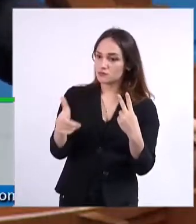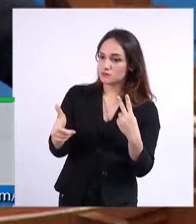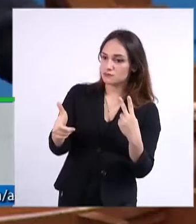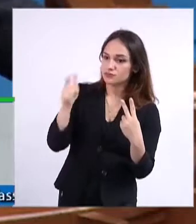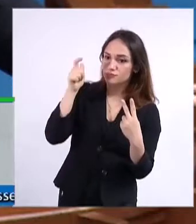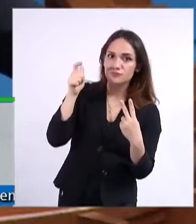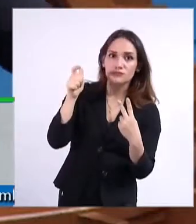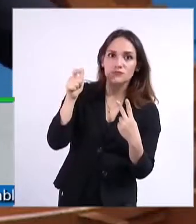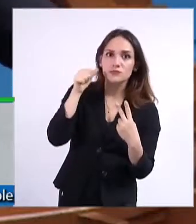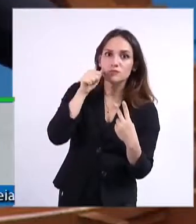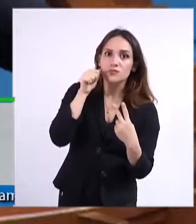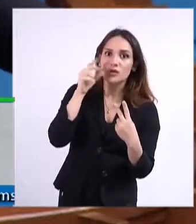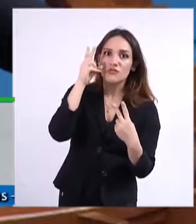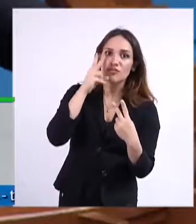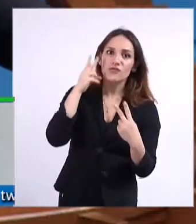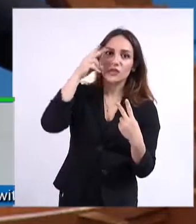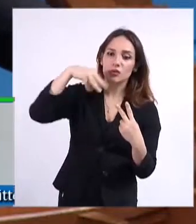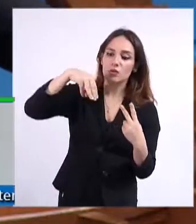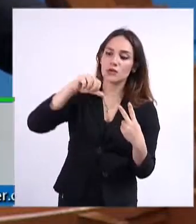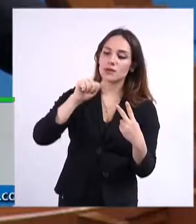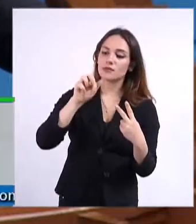da vereadora Marielle,